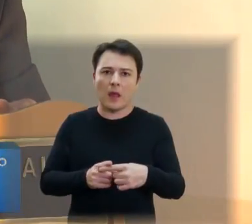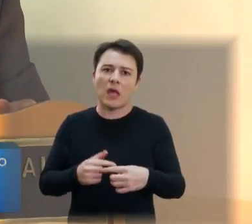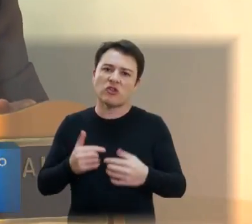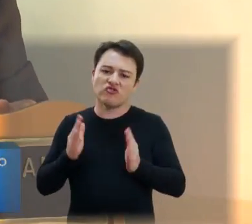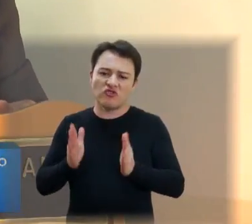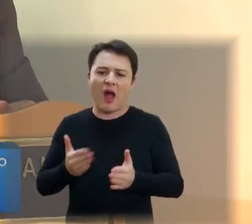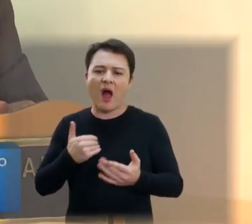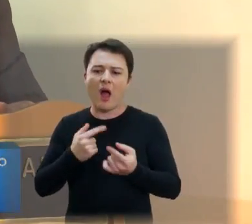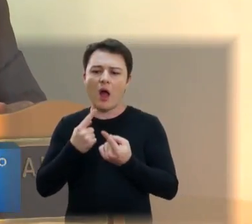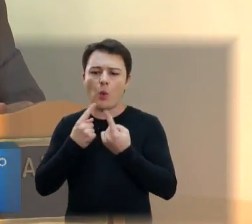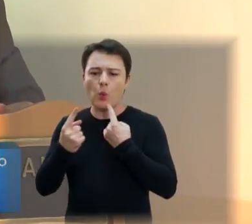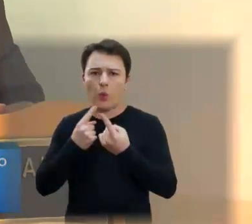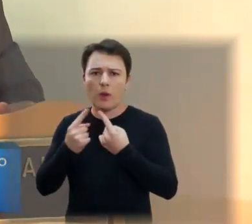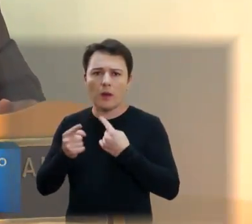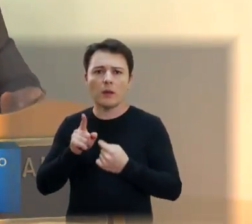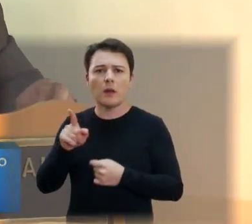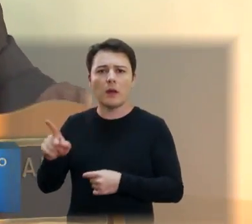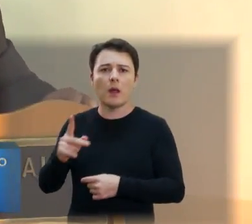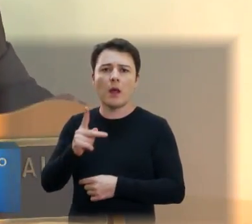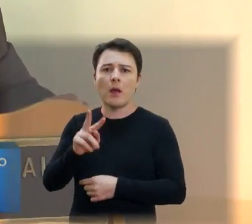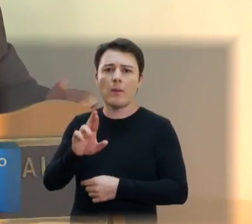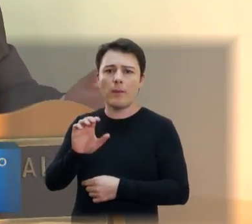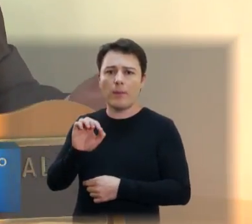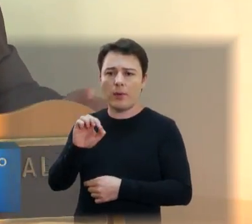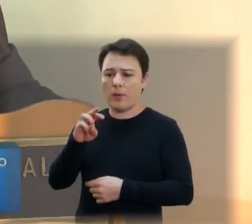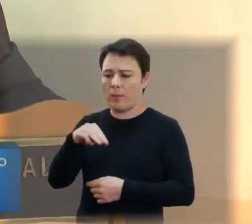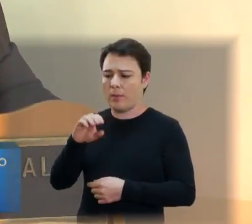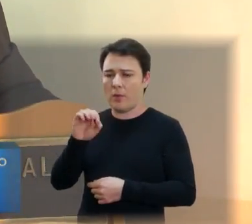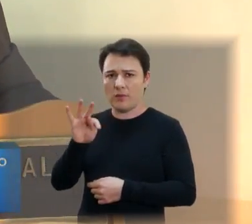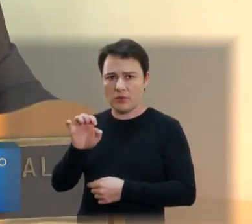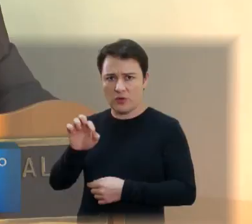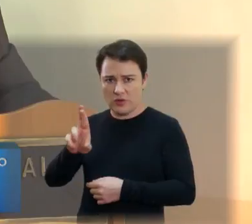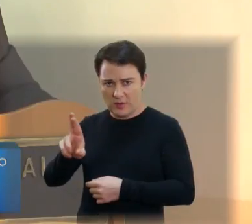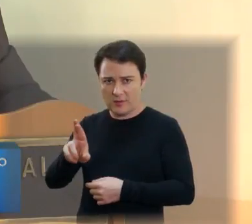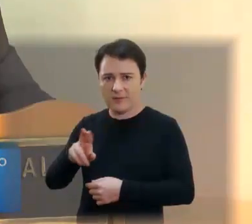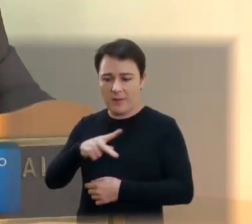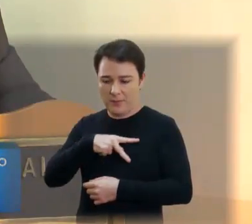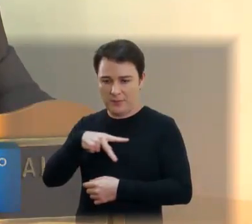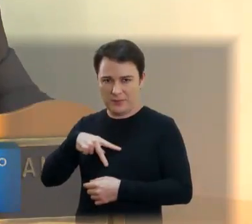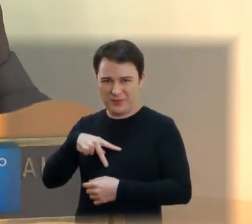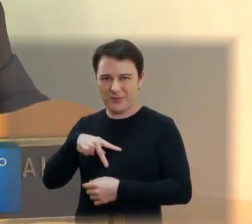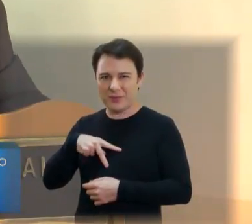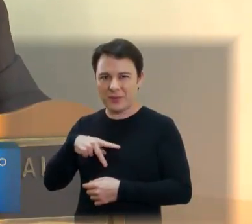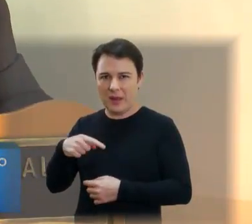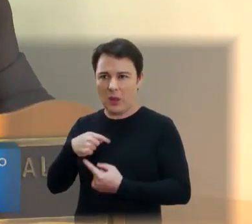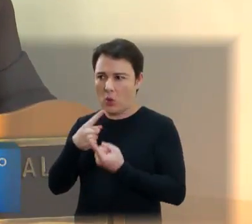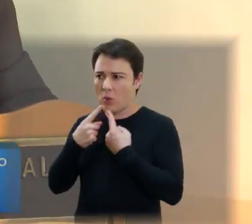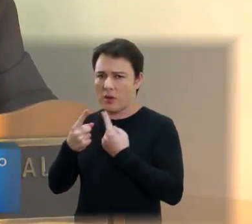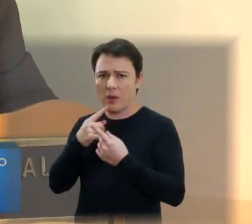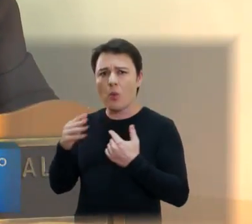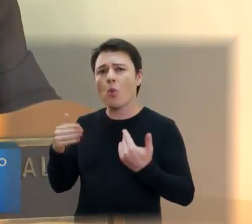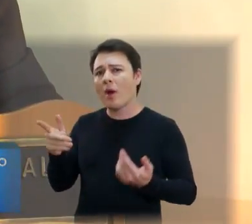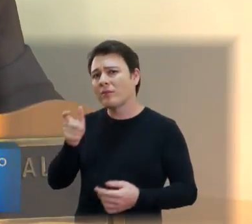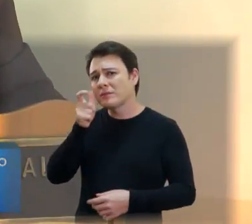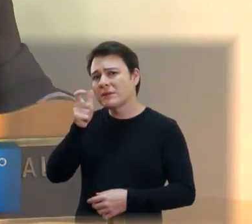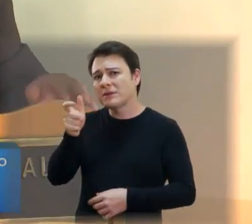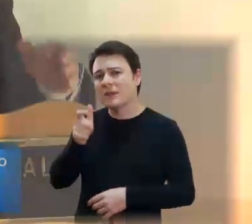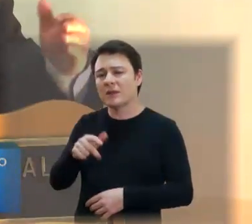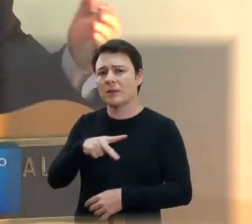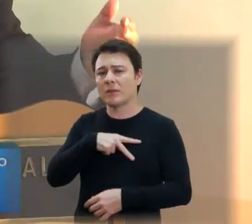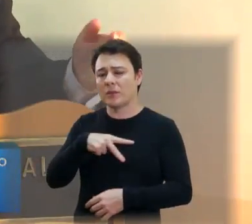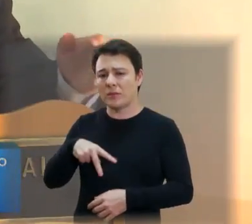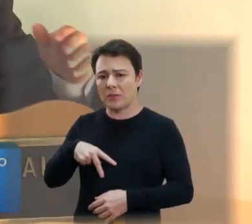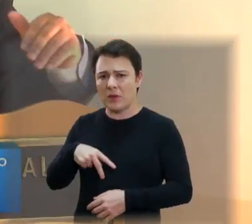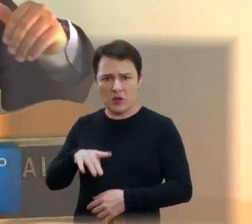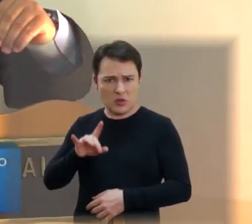conversa que eu tive com o promotor, o que seria o interesse público? Né? Seria só